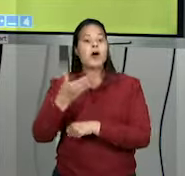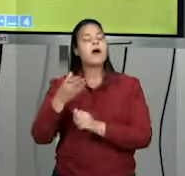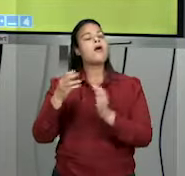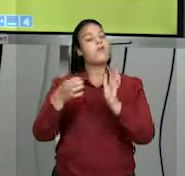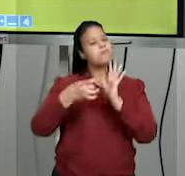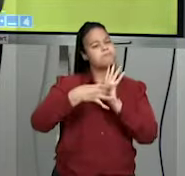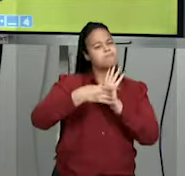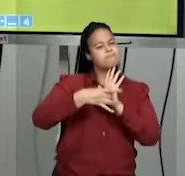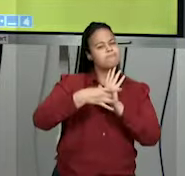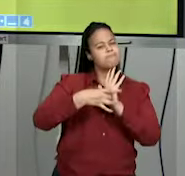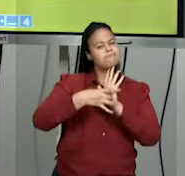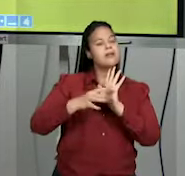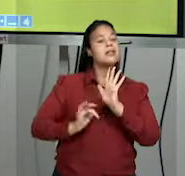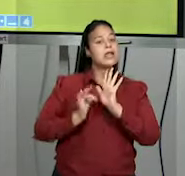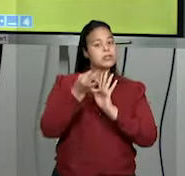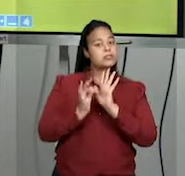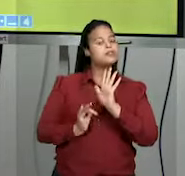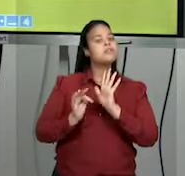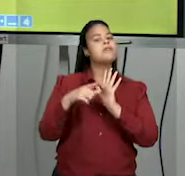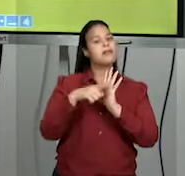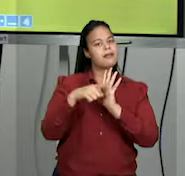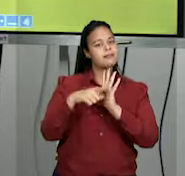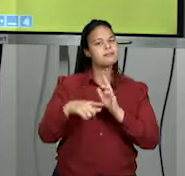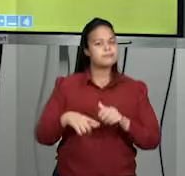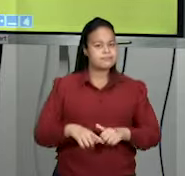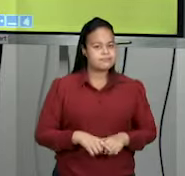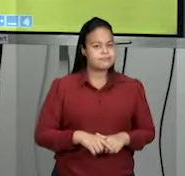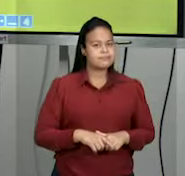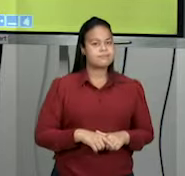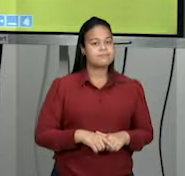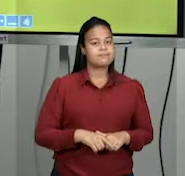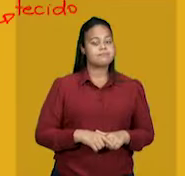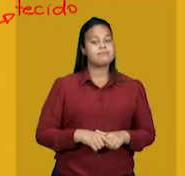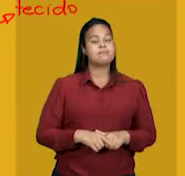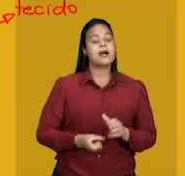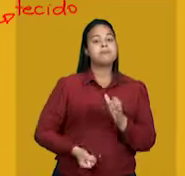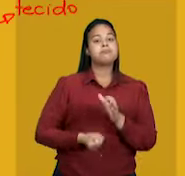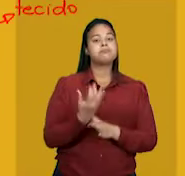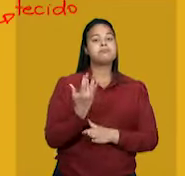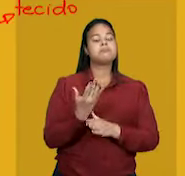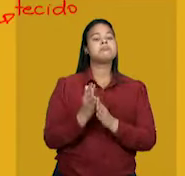existe tecnologia para isso. Há a produção do brinquedo.